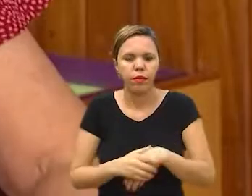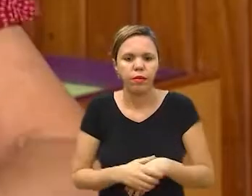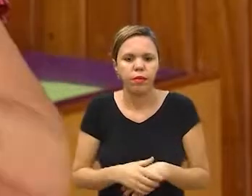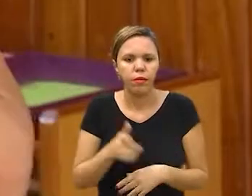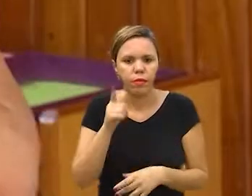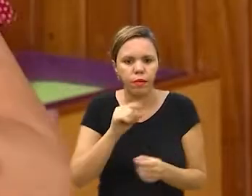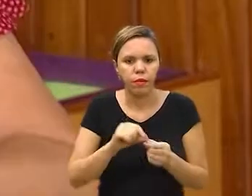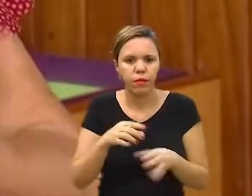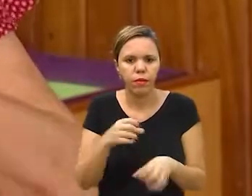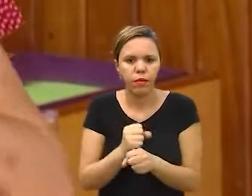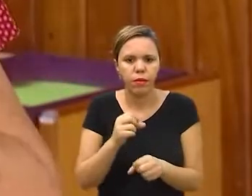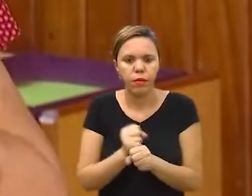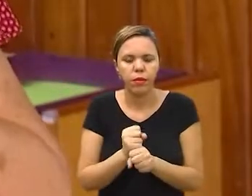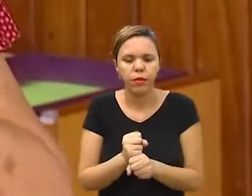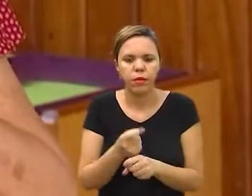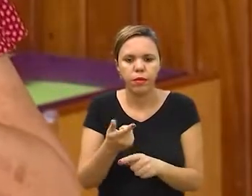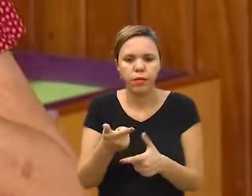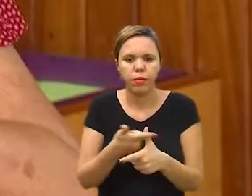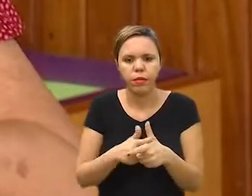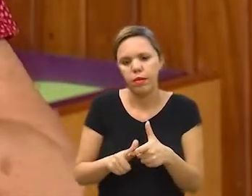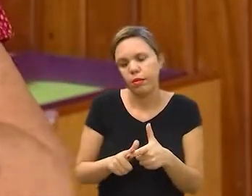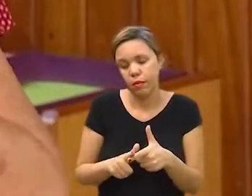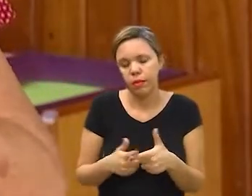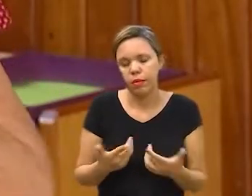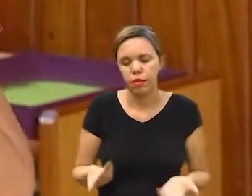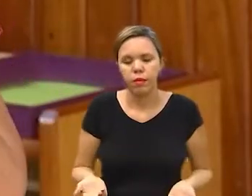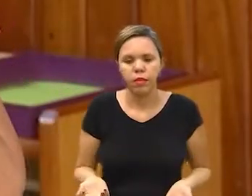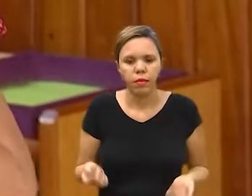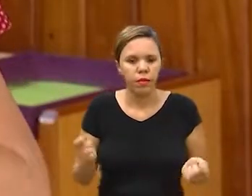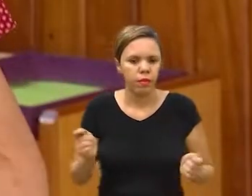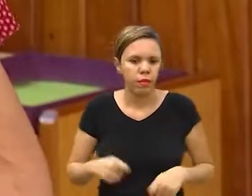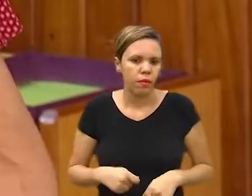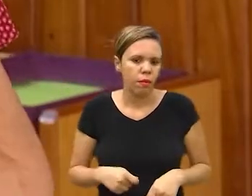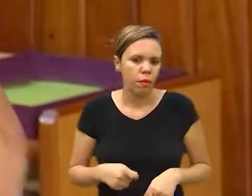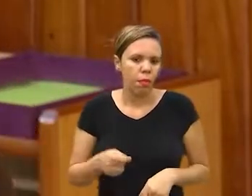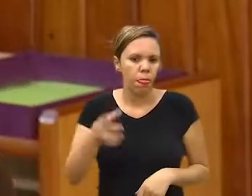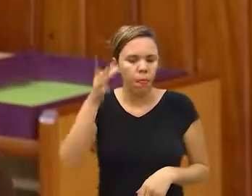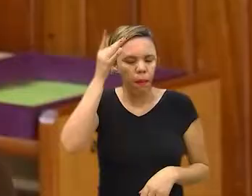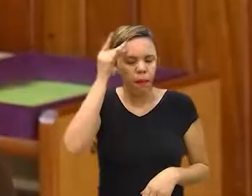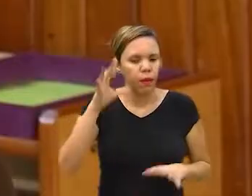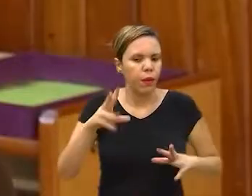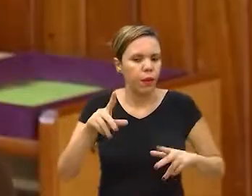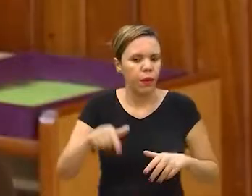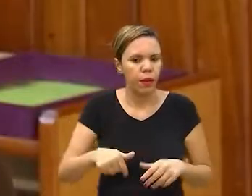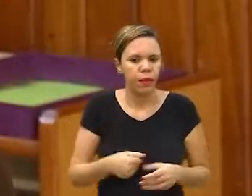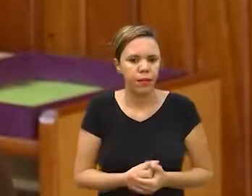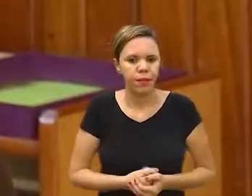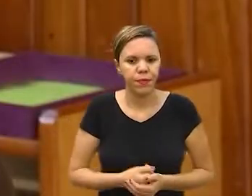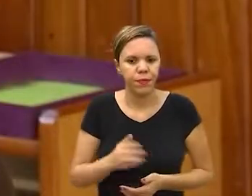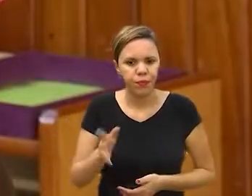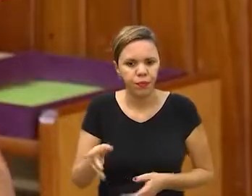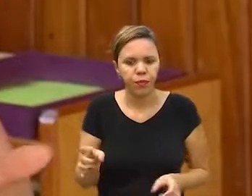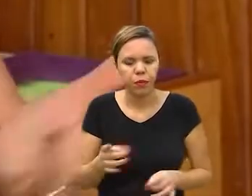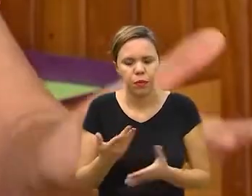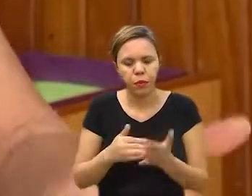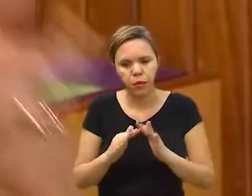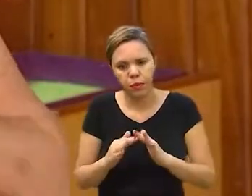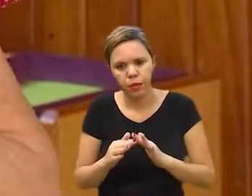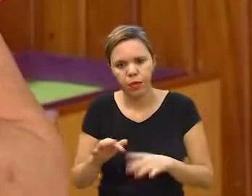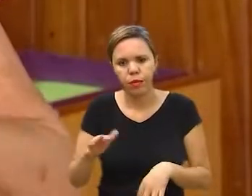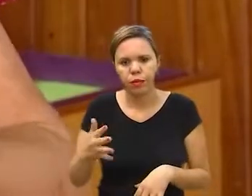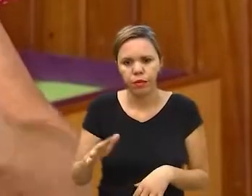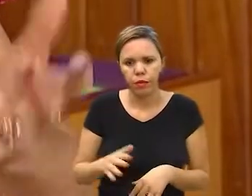consegue fazer soma, divisão. Então, né, pode ser que ele aprende tudo isso. Então, se ele já está pronto, ele vai para uma escola,